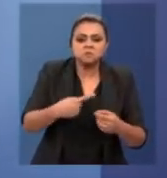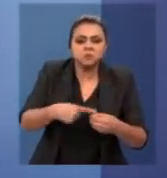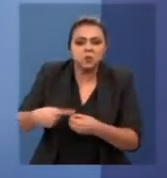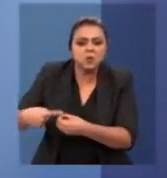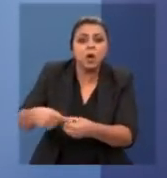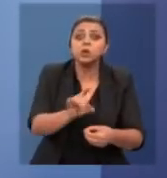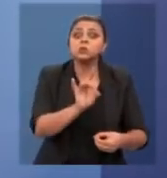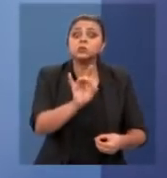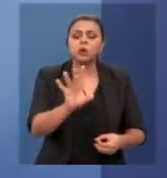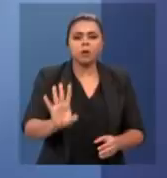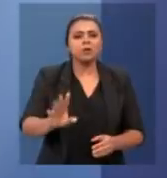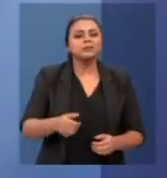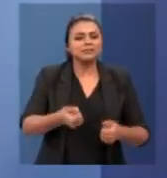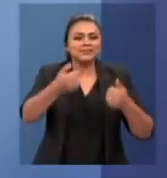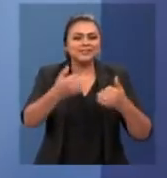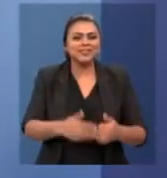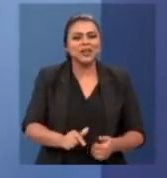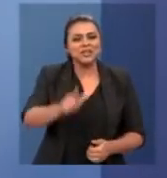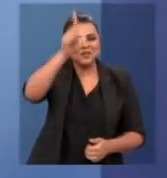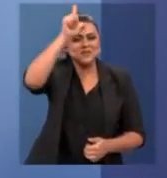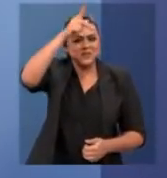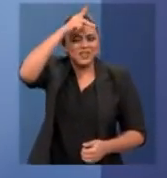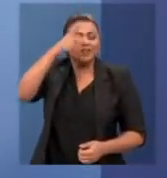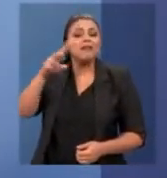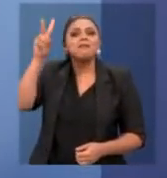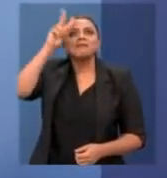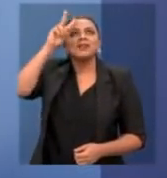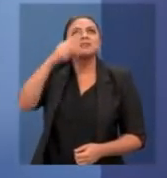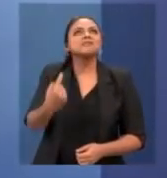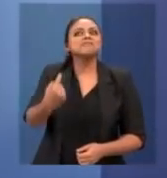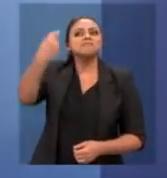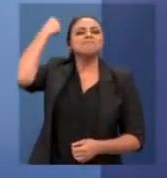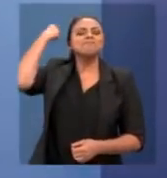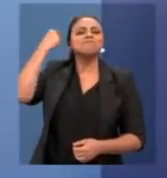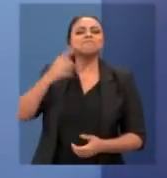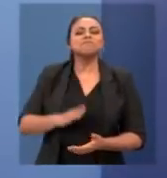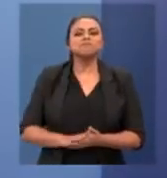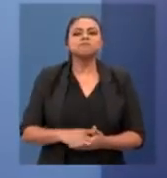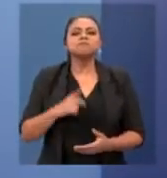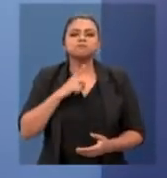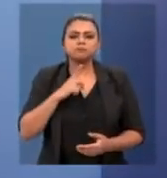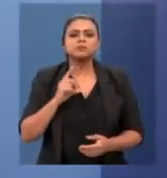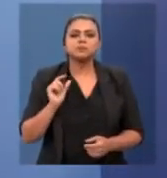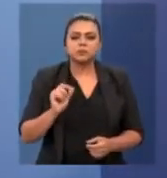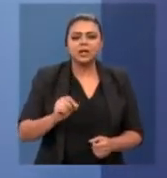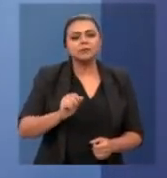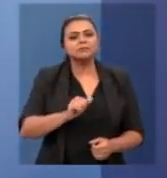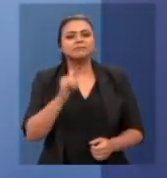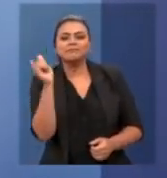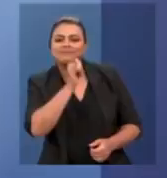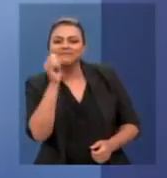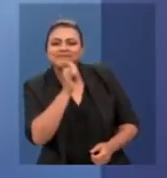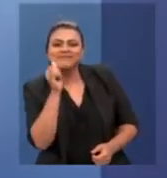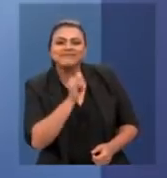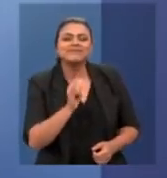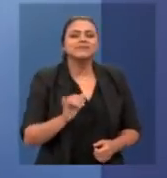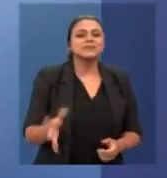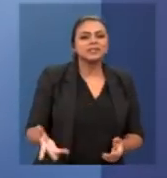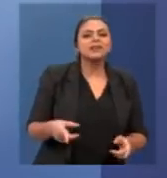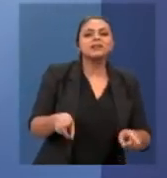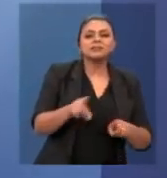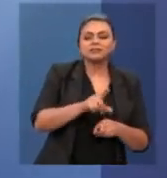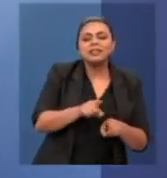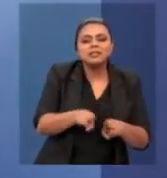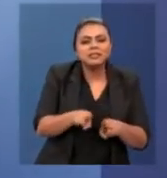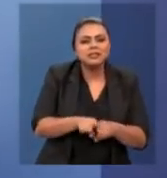quando se falou nos prometeram até me lembrei na hora da festa tradicional tem santa maria os italianos em santa teresa e por